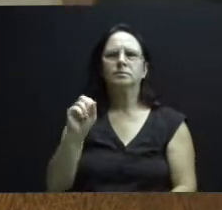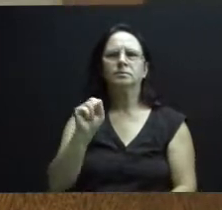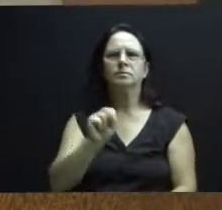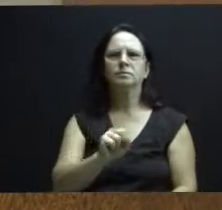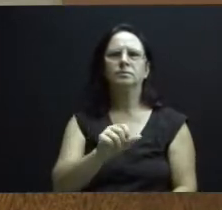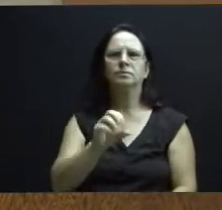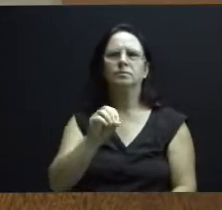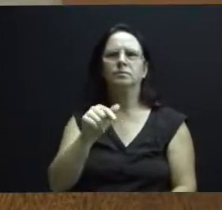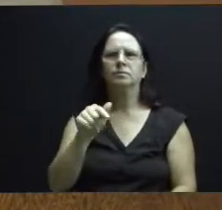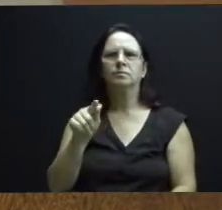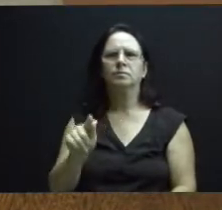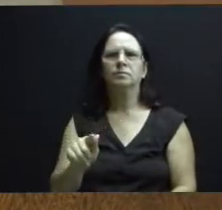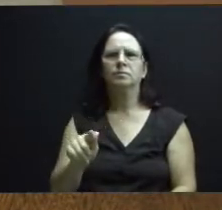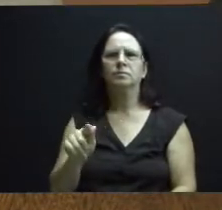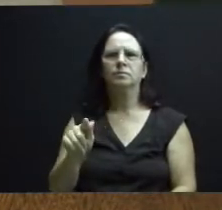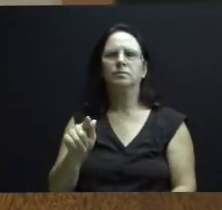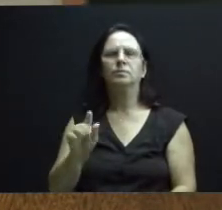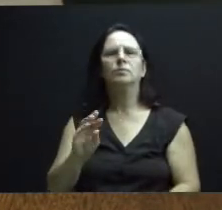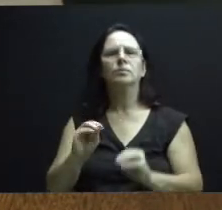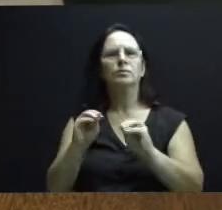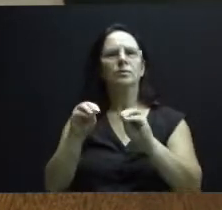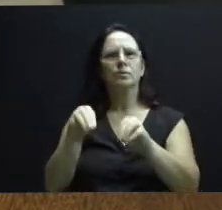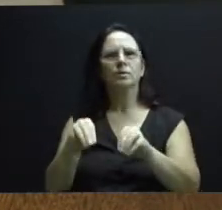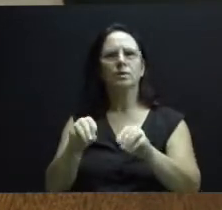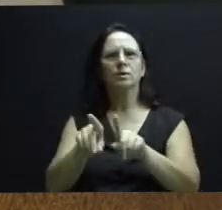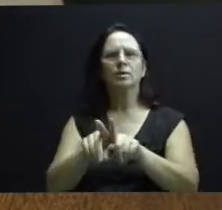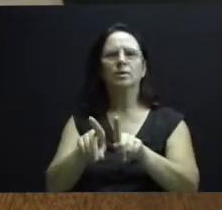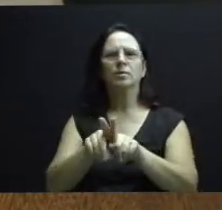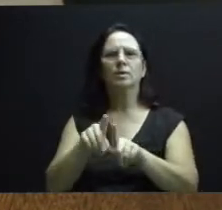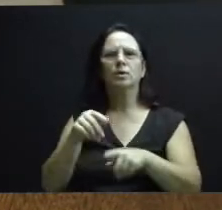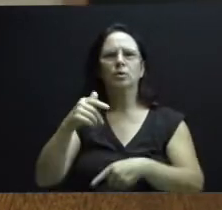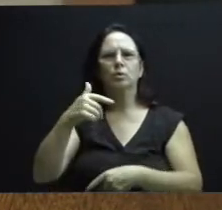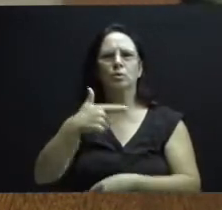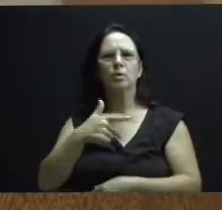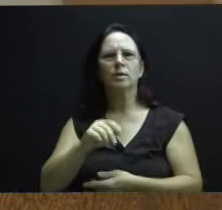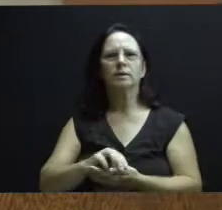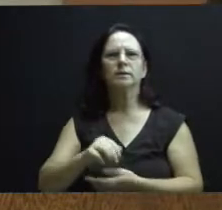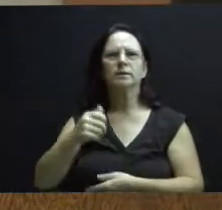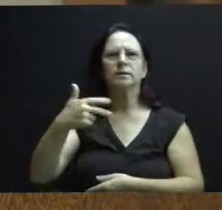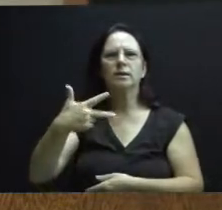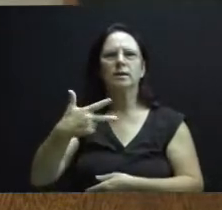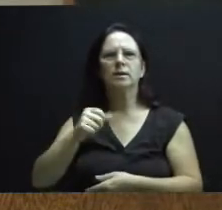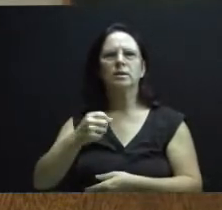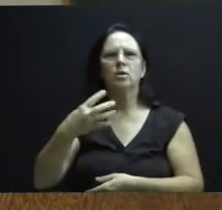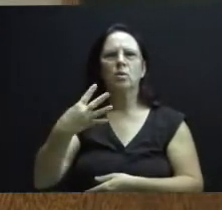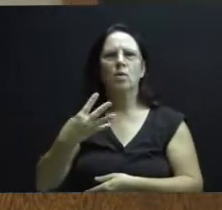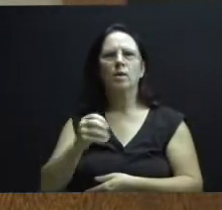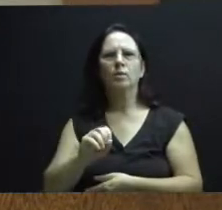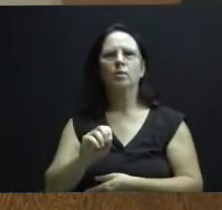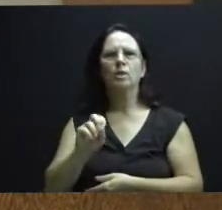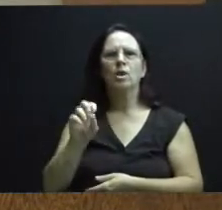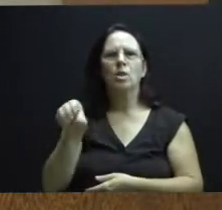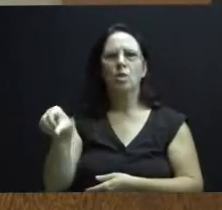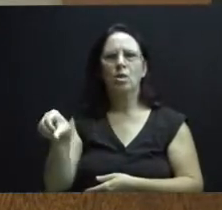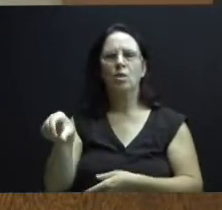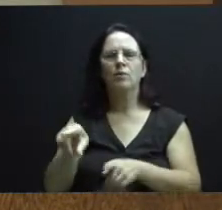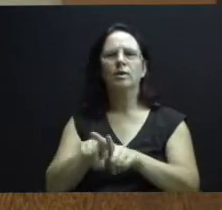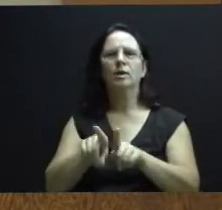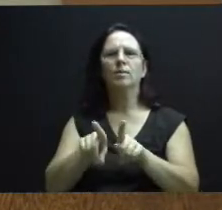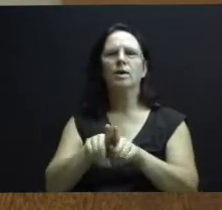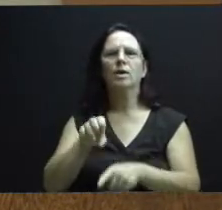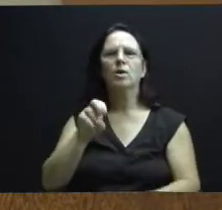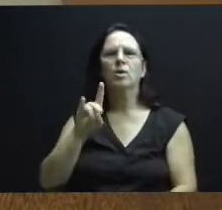7807 de instalação 2 3 4 e 9 é a usina de operação